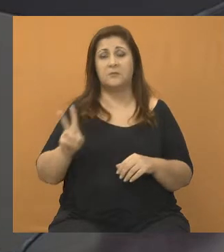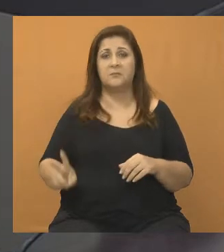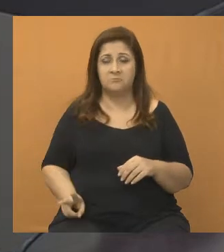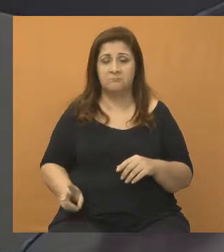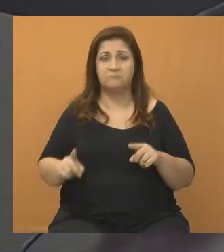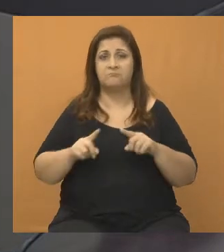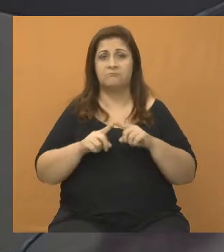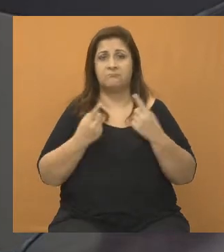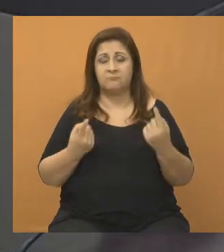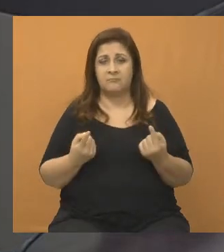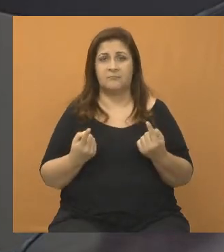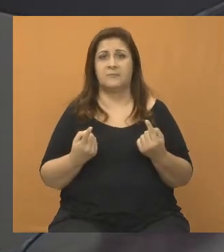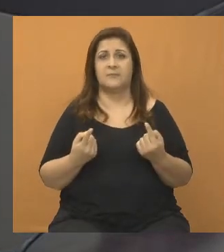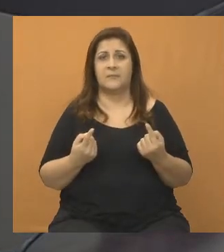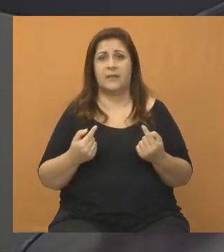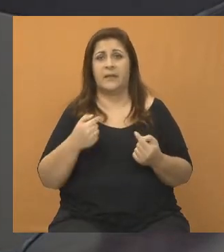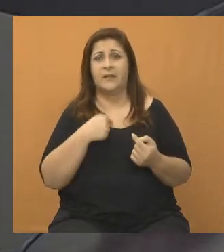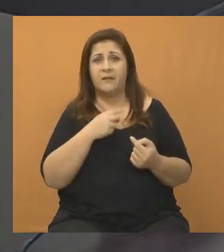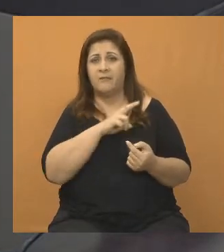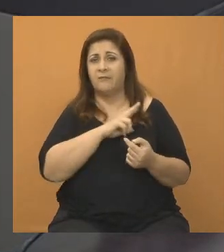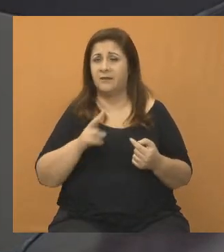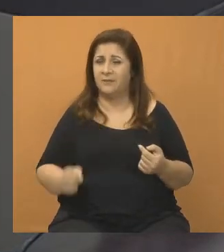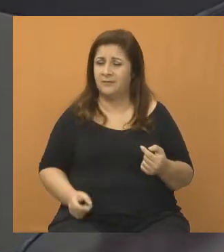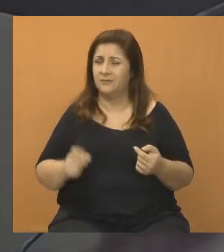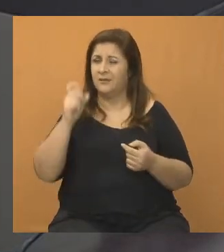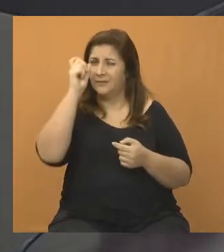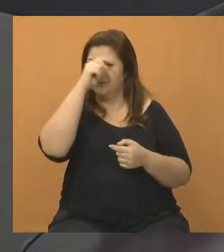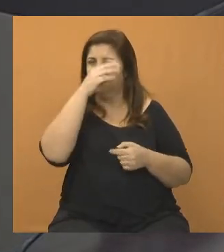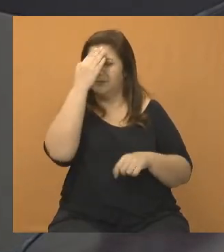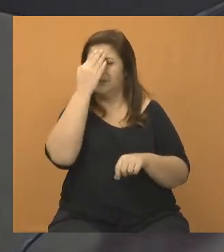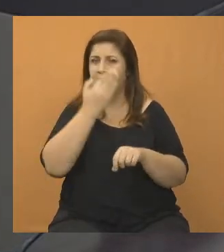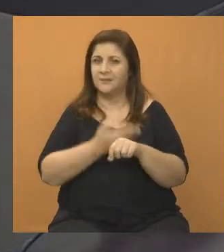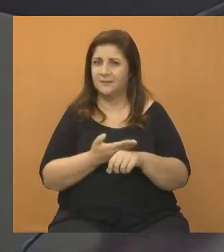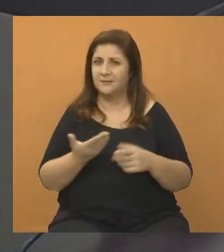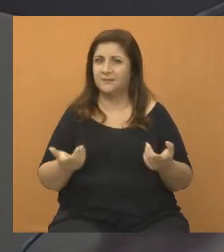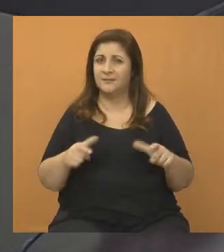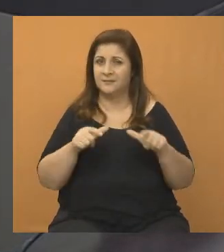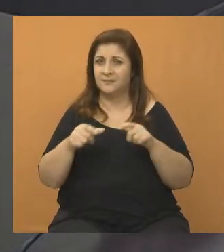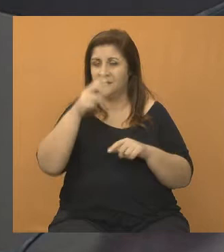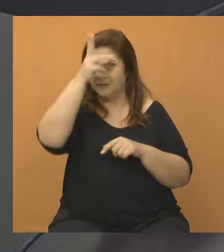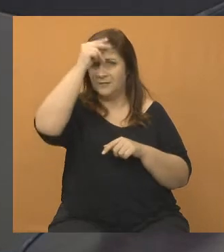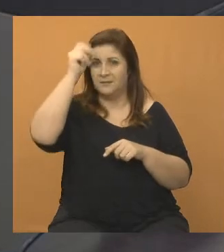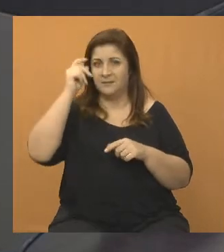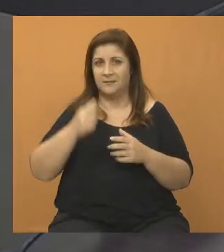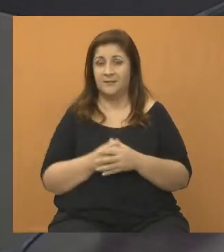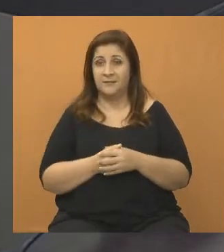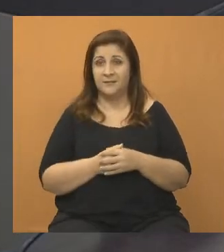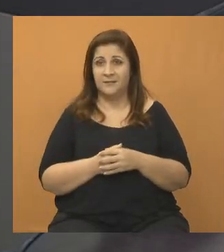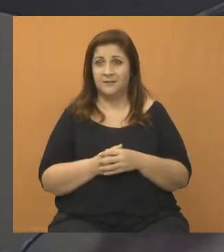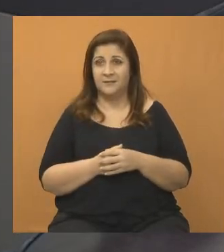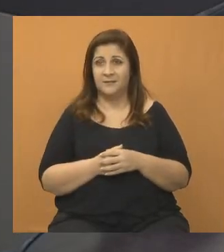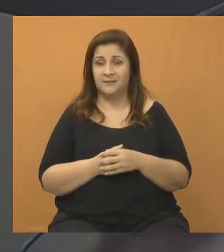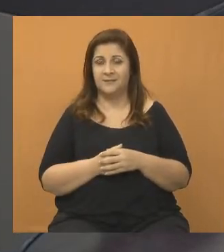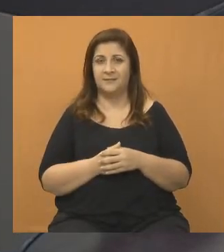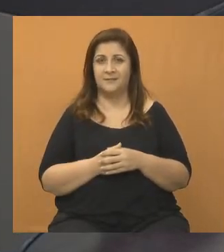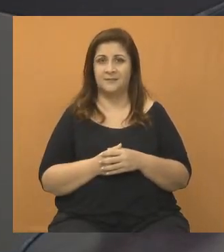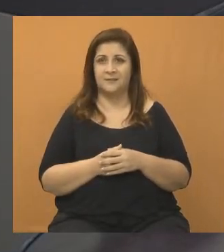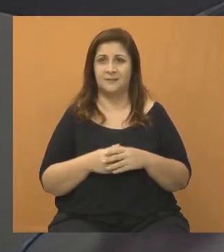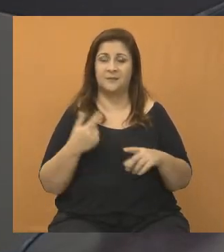eu sou vereador e é difícil acreditar mesmo no serviço da prefeitura, não são todos aqui, porque quando